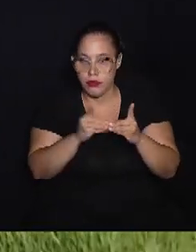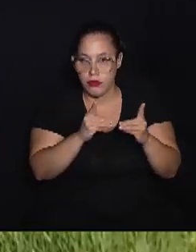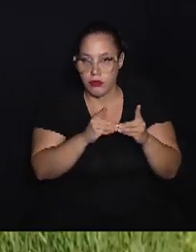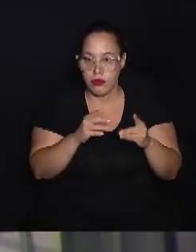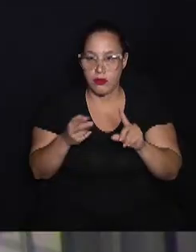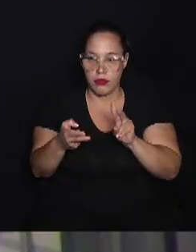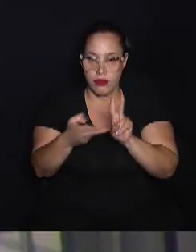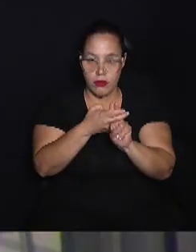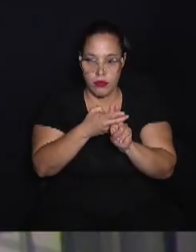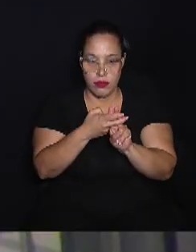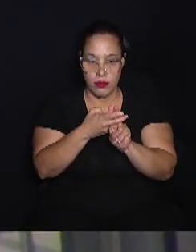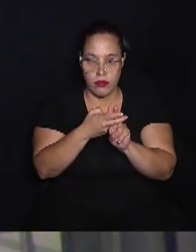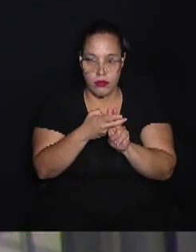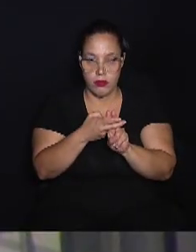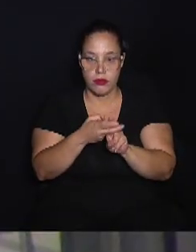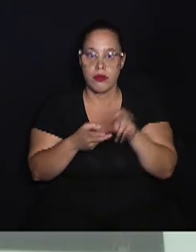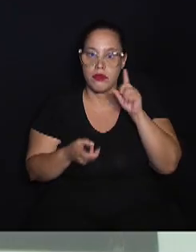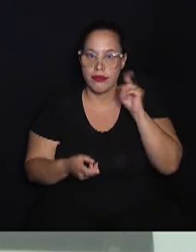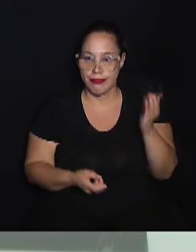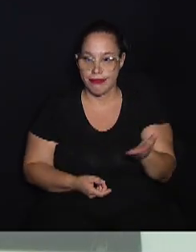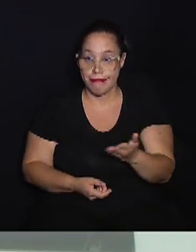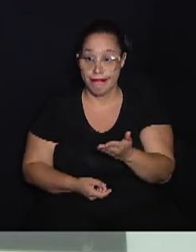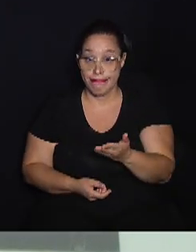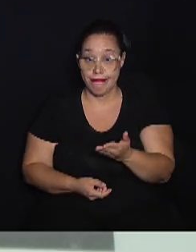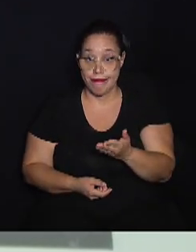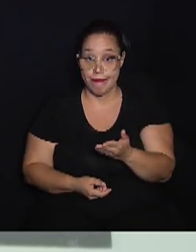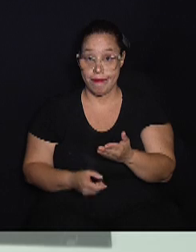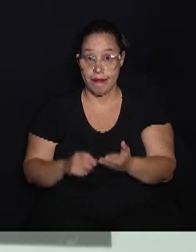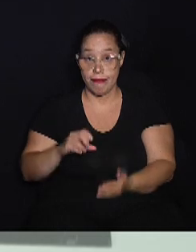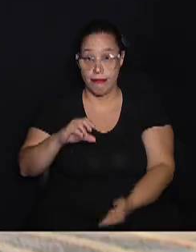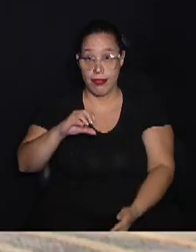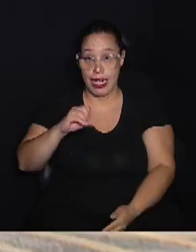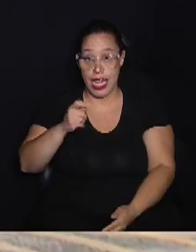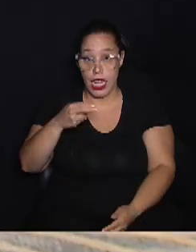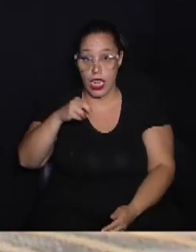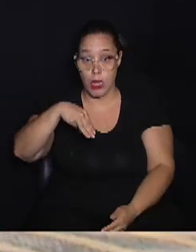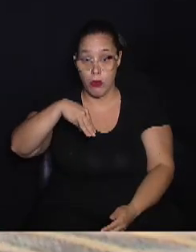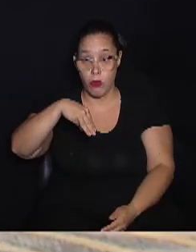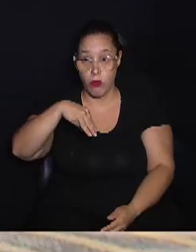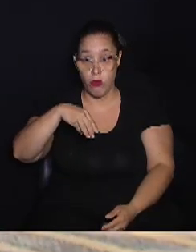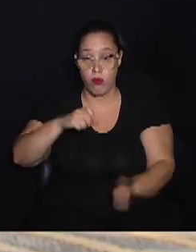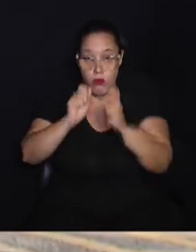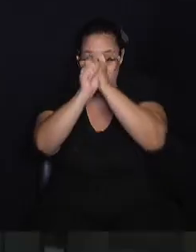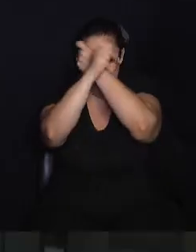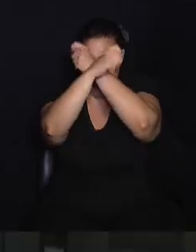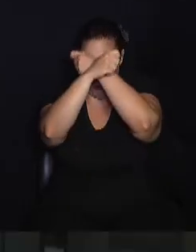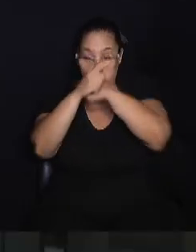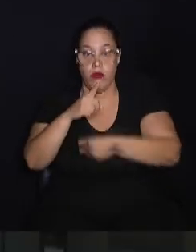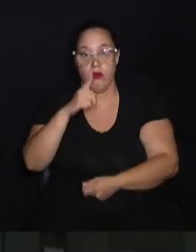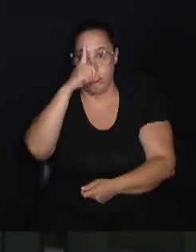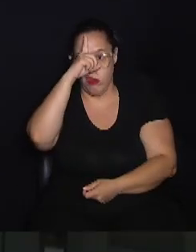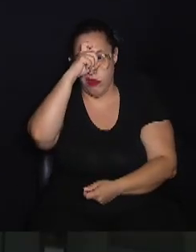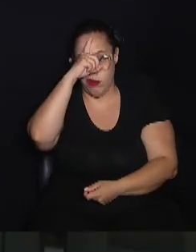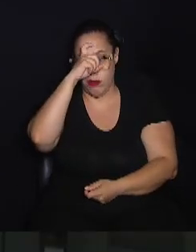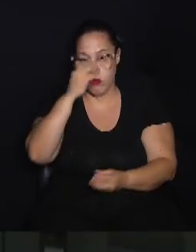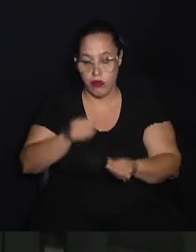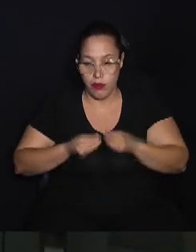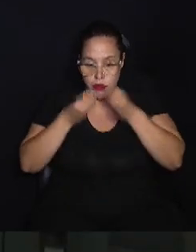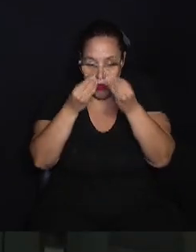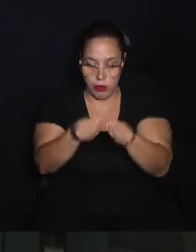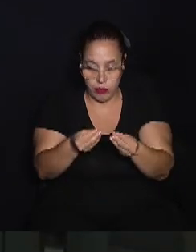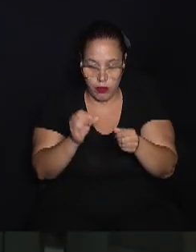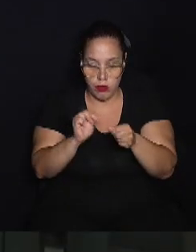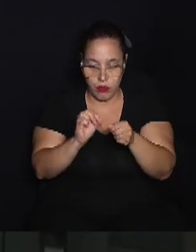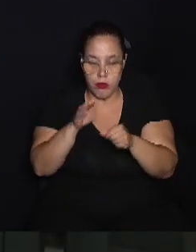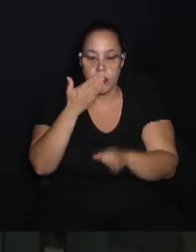SUS a maternidade de Campinas o caisme da Unicamp e o hospital da PUC neste caso nós fizemos